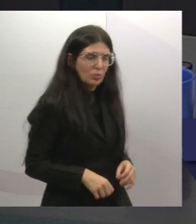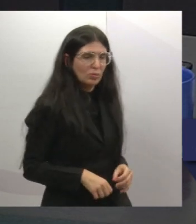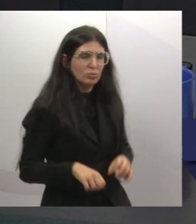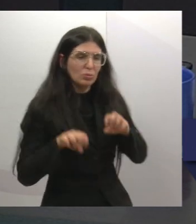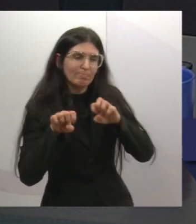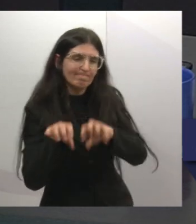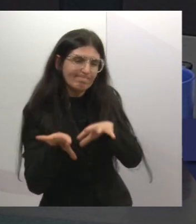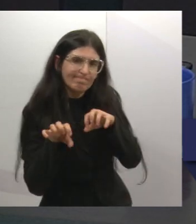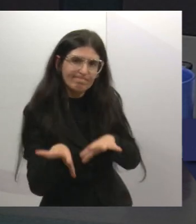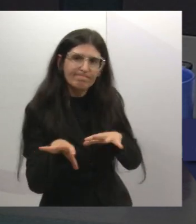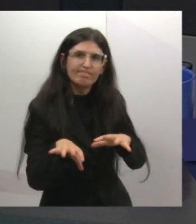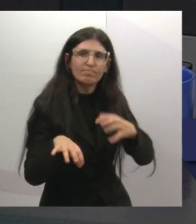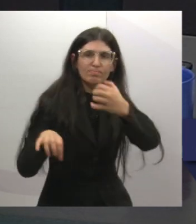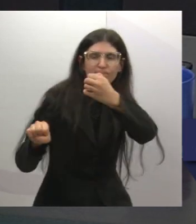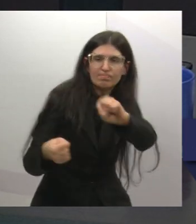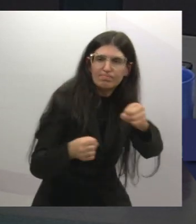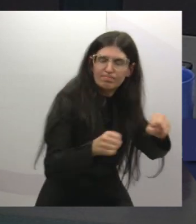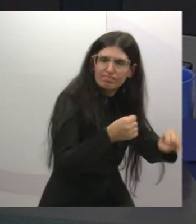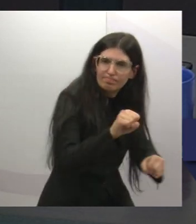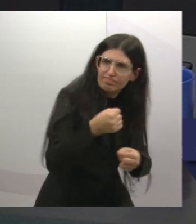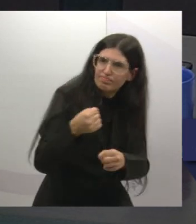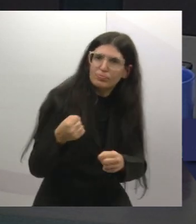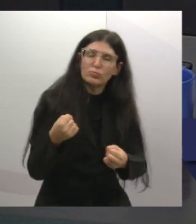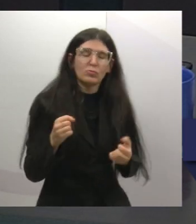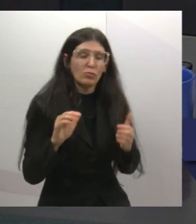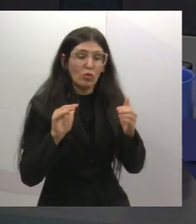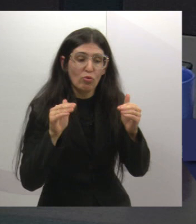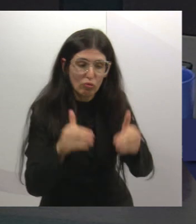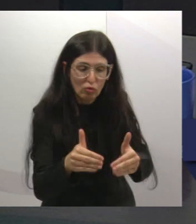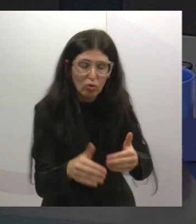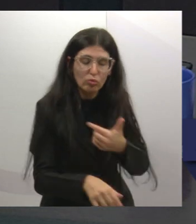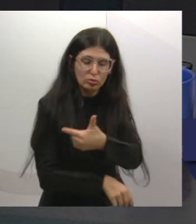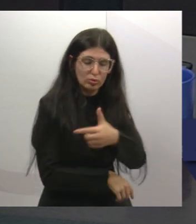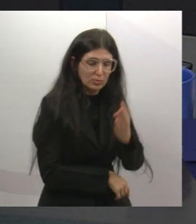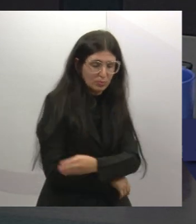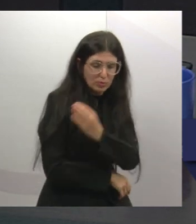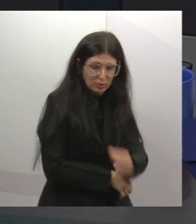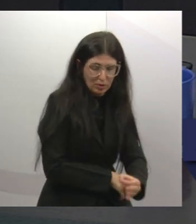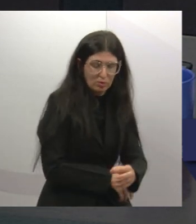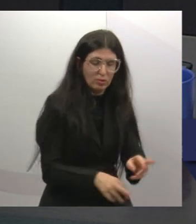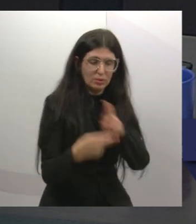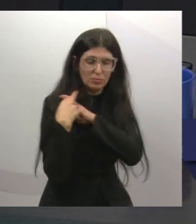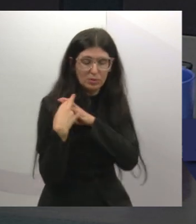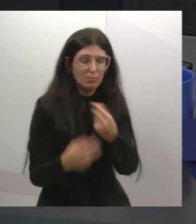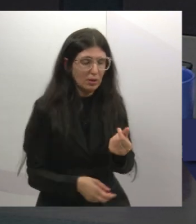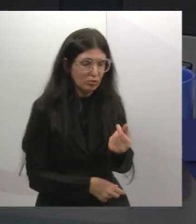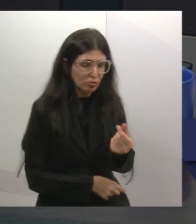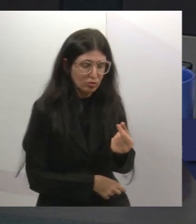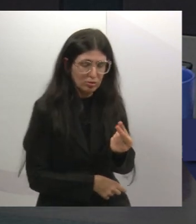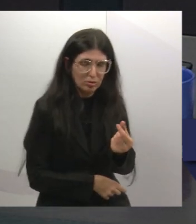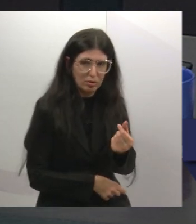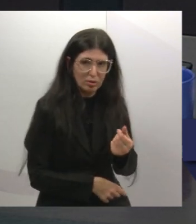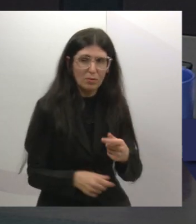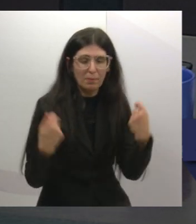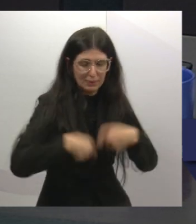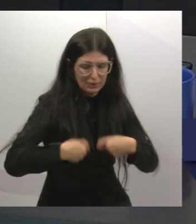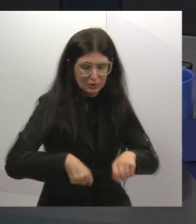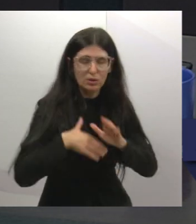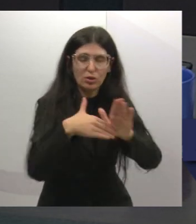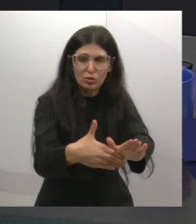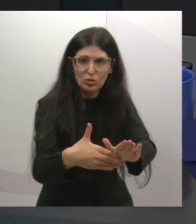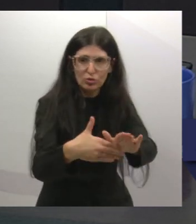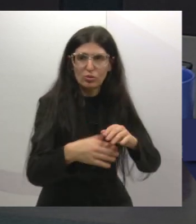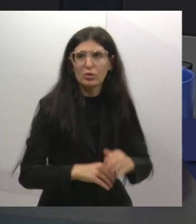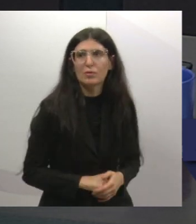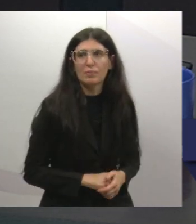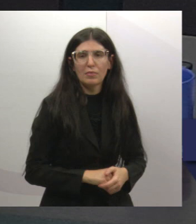fazer essa fala com bastante maturidade, essa casa, levar a sério, por conta que, quando a prefeitura atrasa